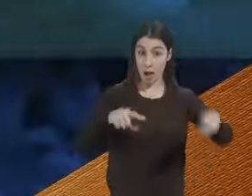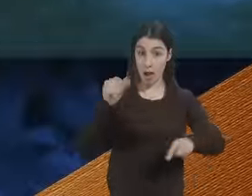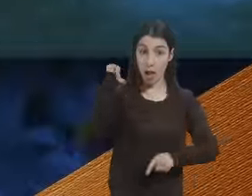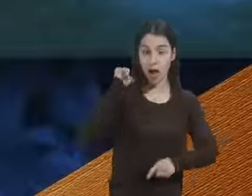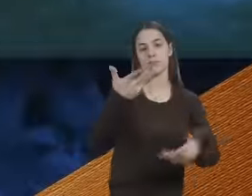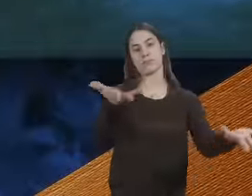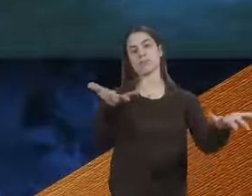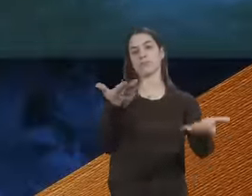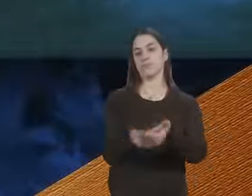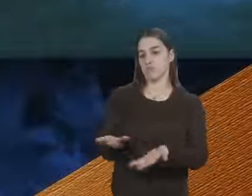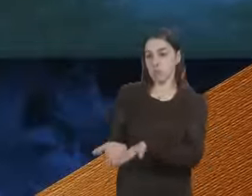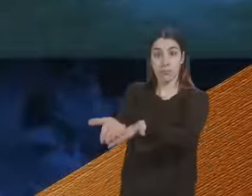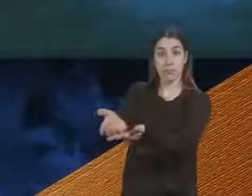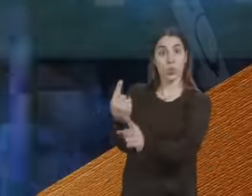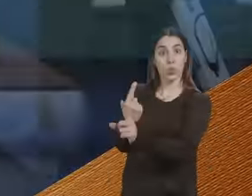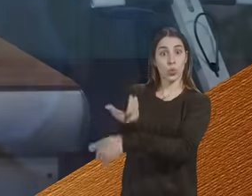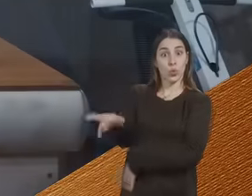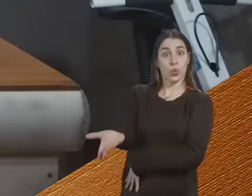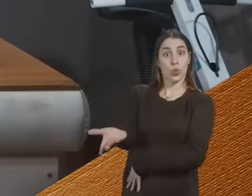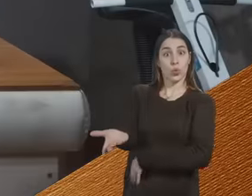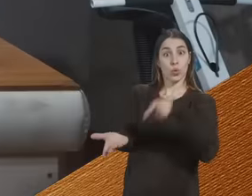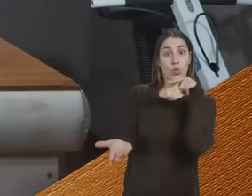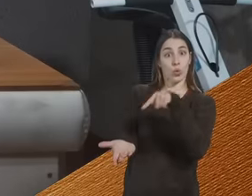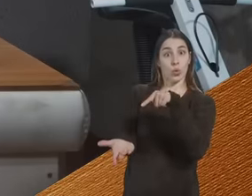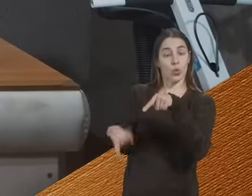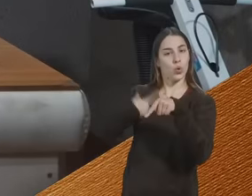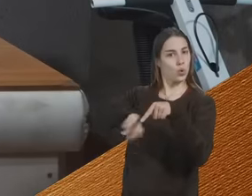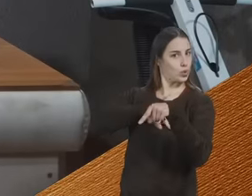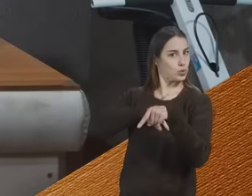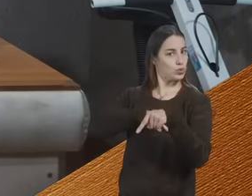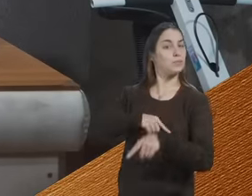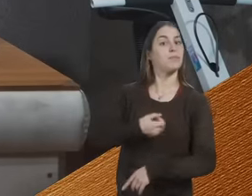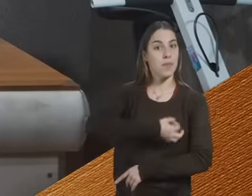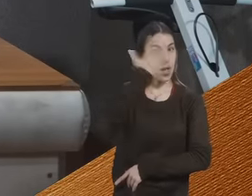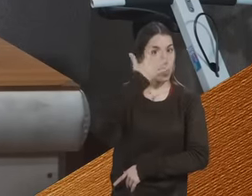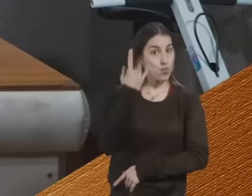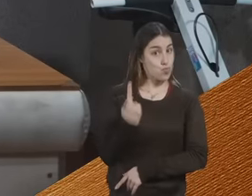Salivai aracnia. Nós estamos aqui para si. E digo-lhe, como estamos na nossa manhã,